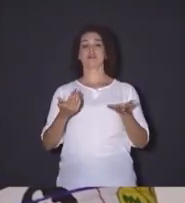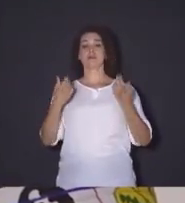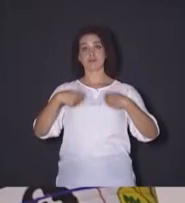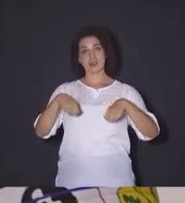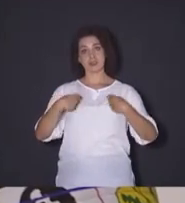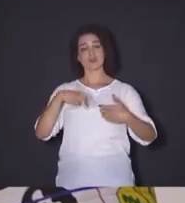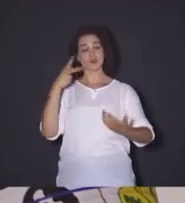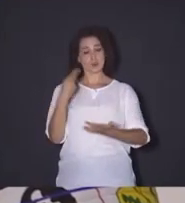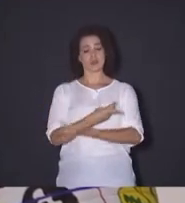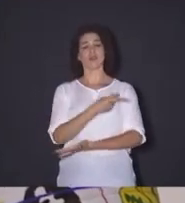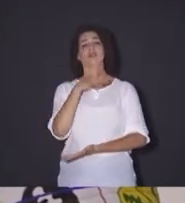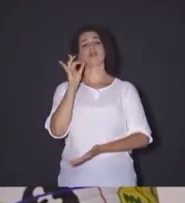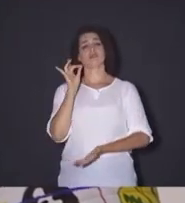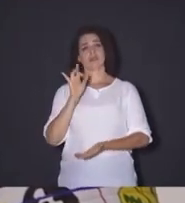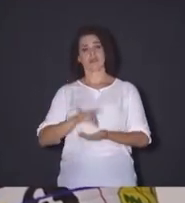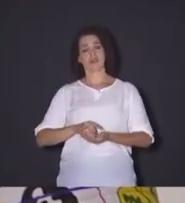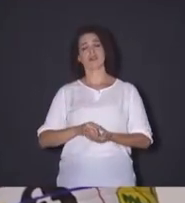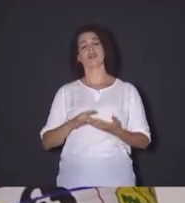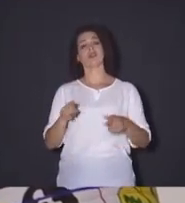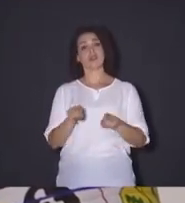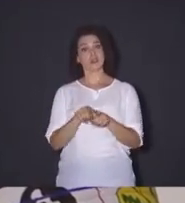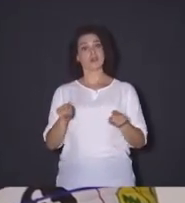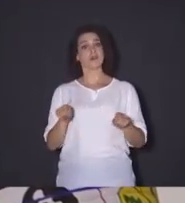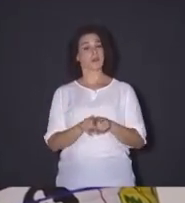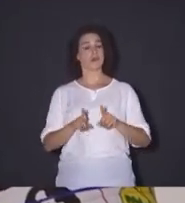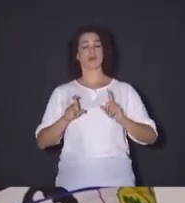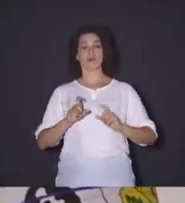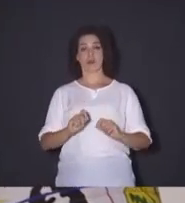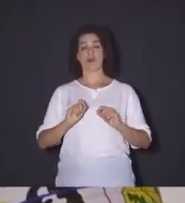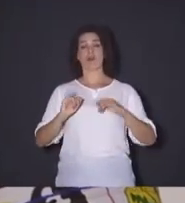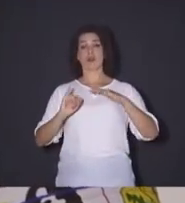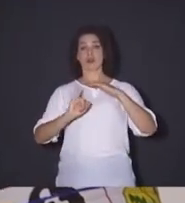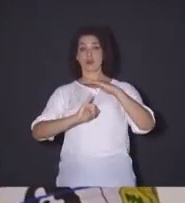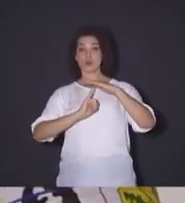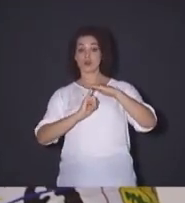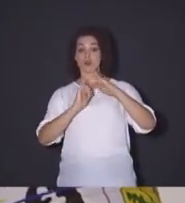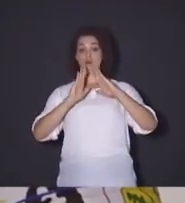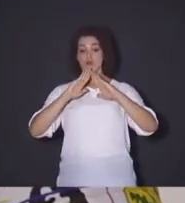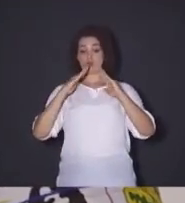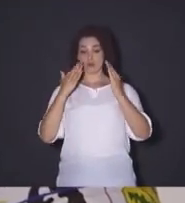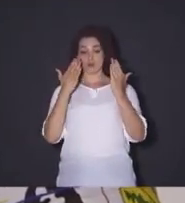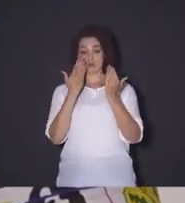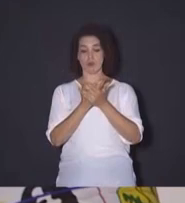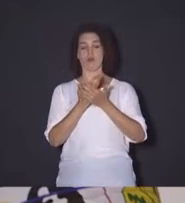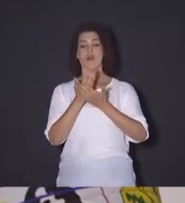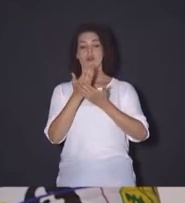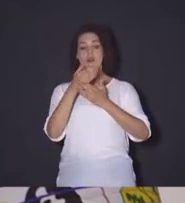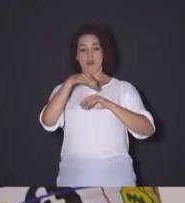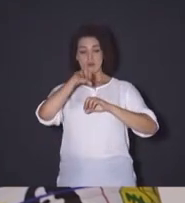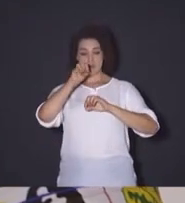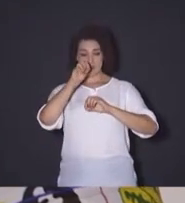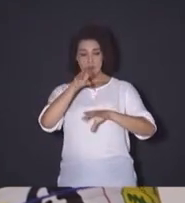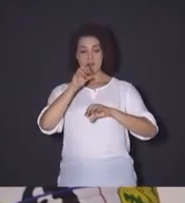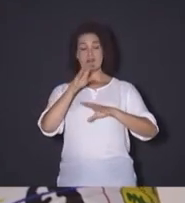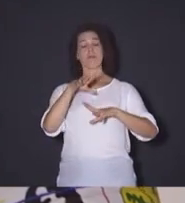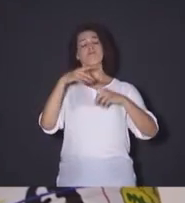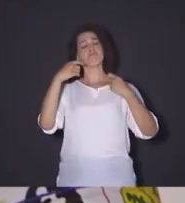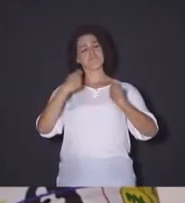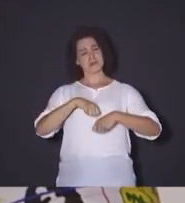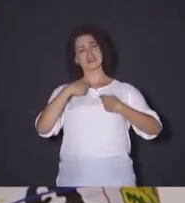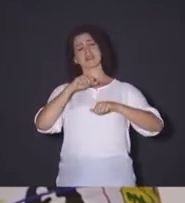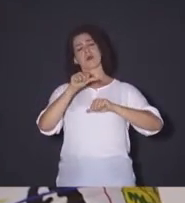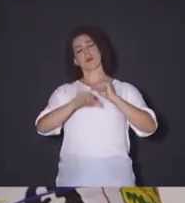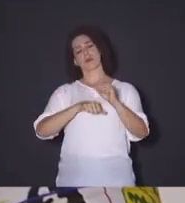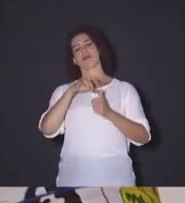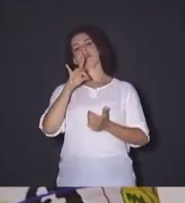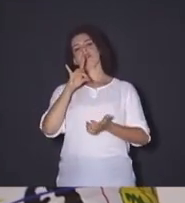aconteça verdadeiramente e que verdadeiramente a instituição escola que a educação verdadeiramente mude pra